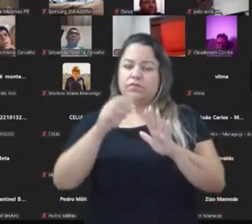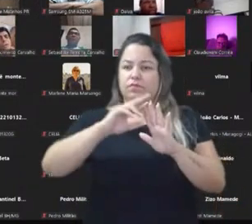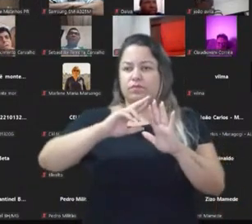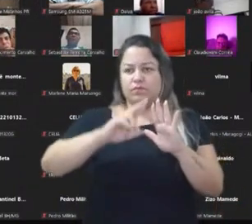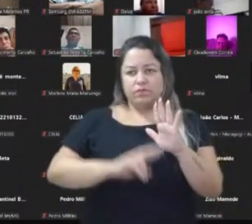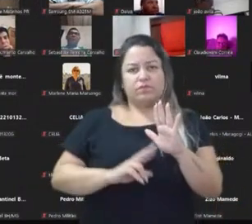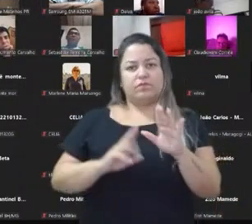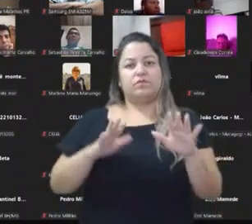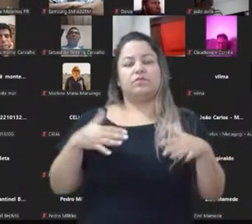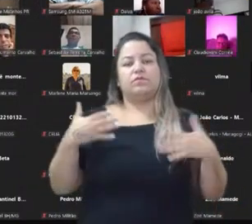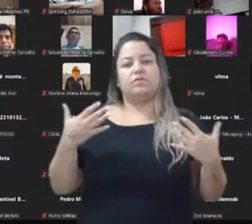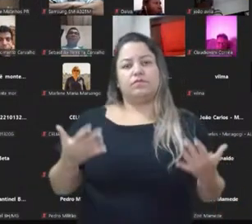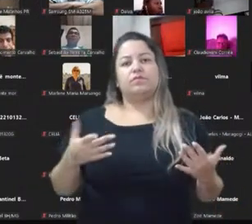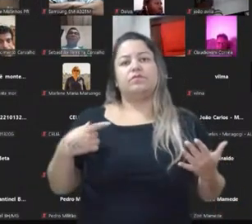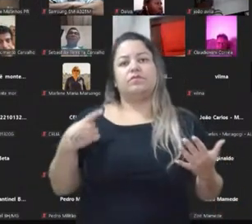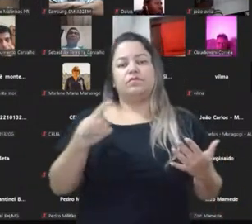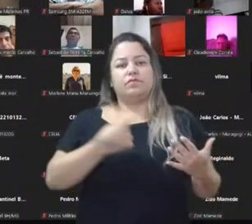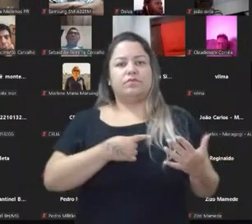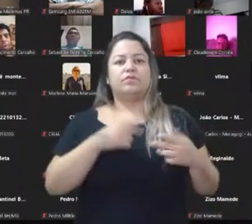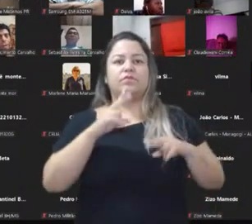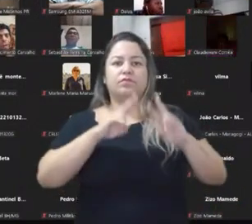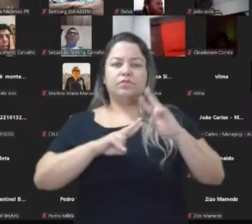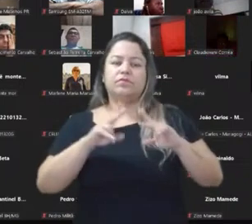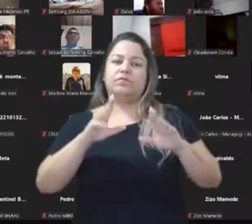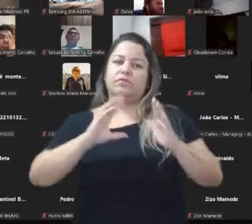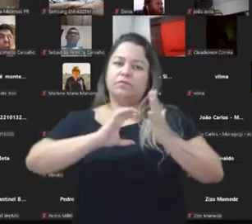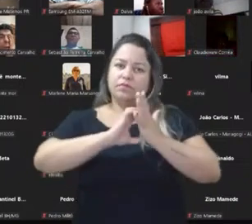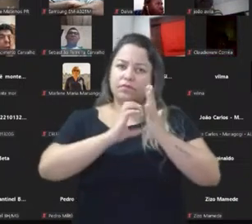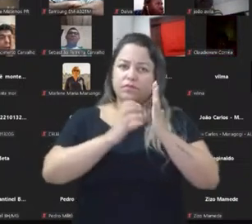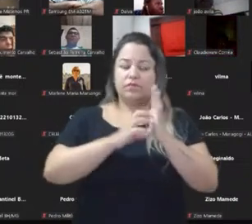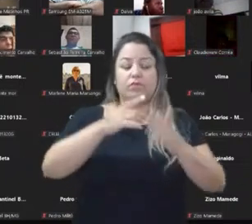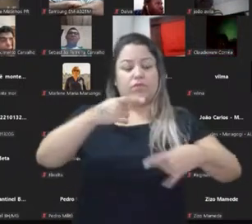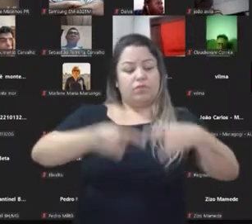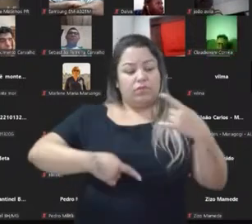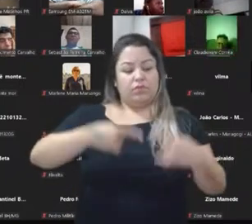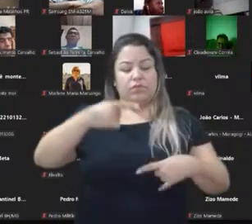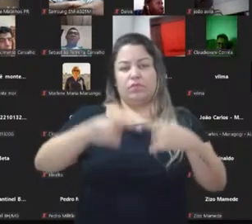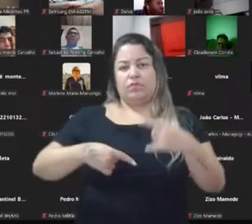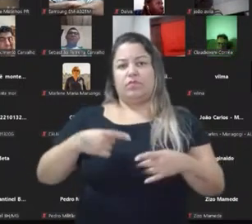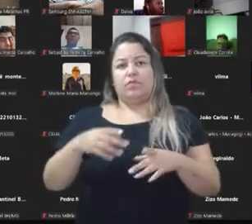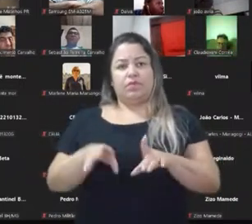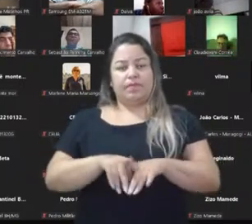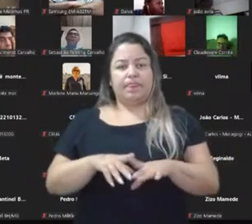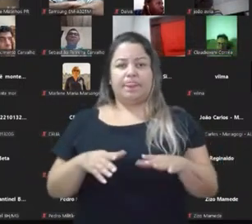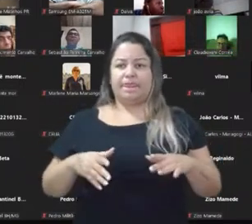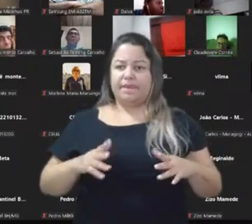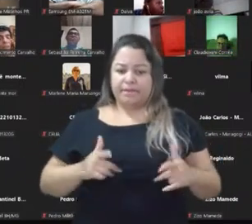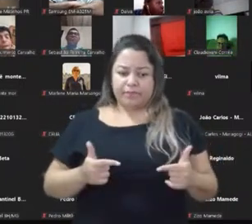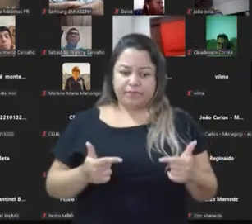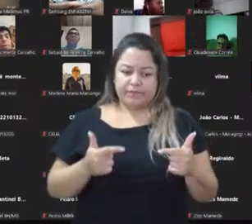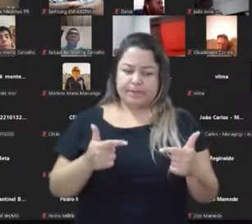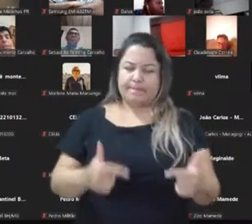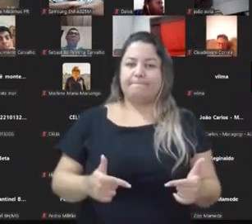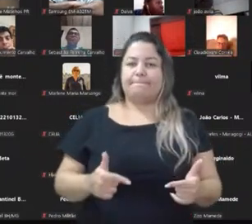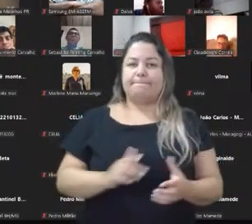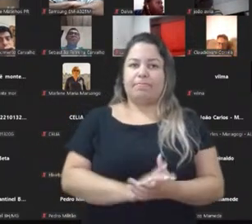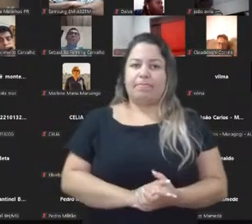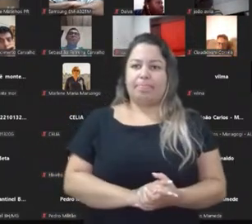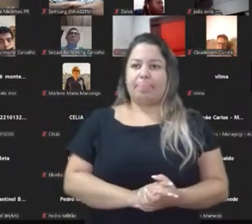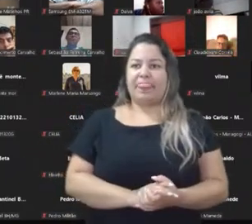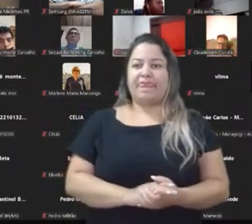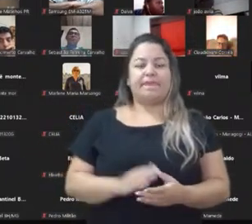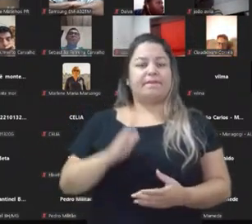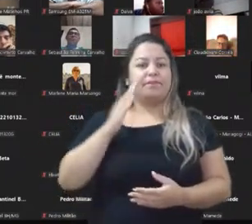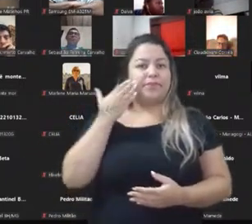redes aqui mas quem que a gente vê mesmo do nosso partido fazendo esse debate em praça pública enfrentando né Eh traduzindo esse